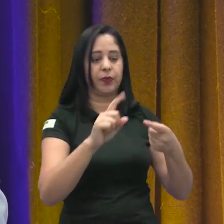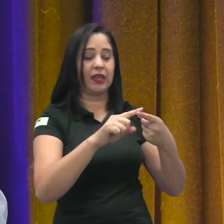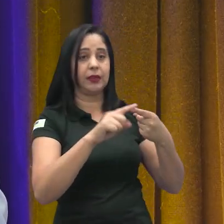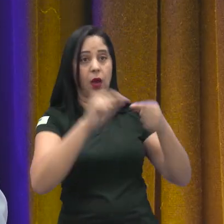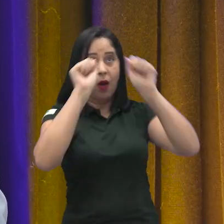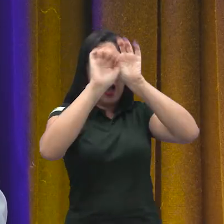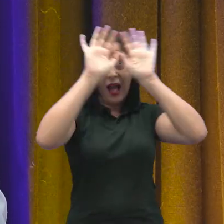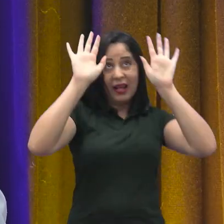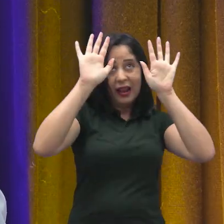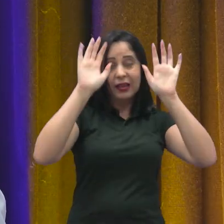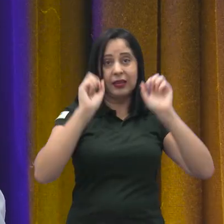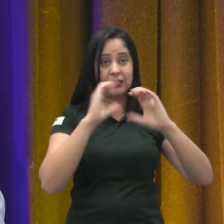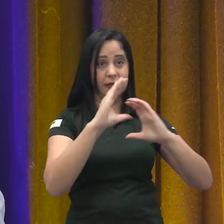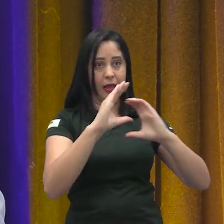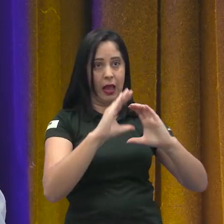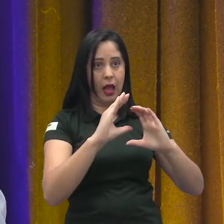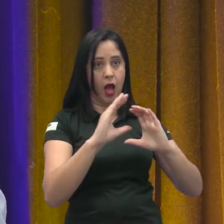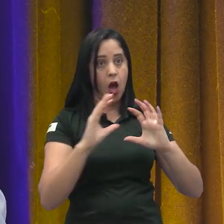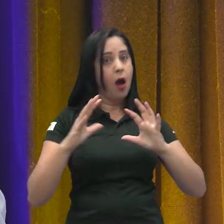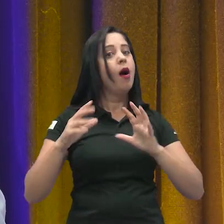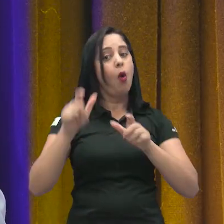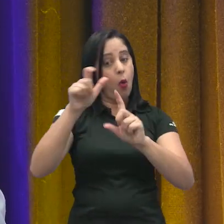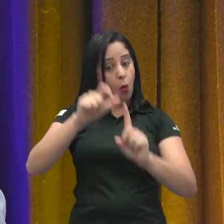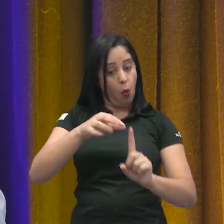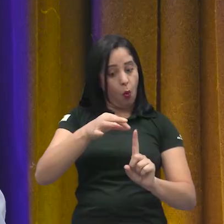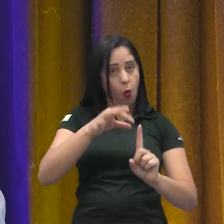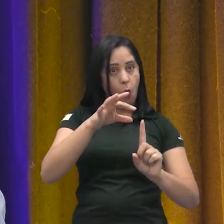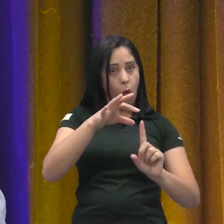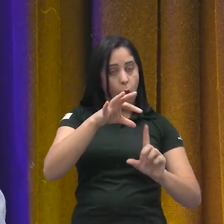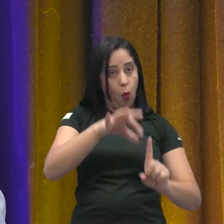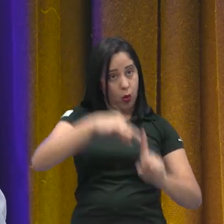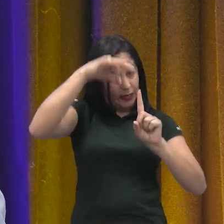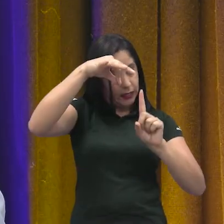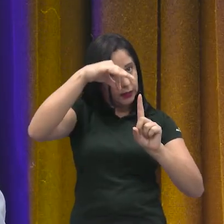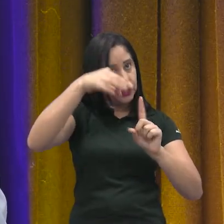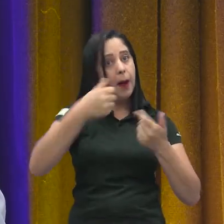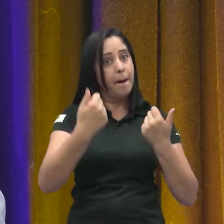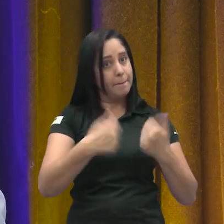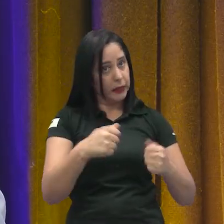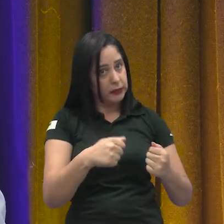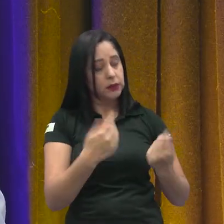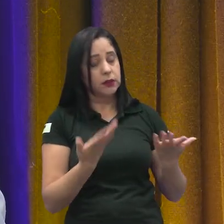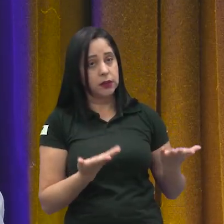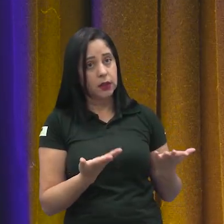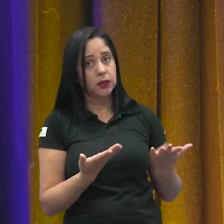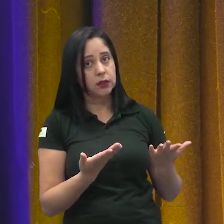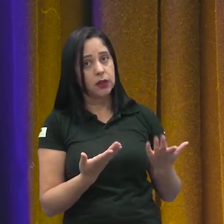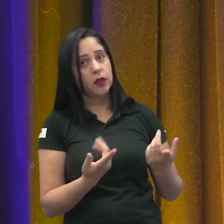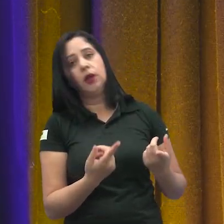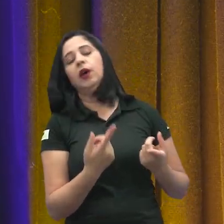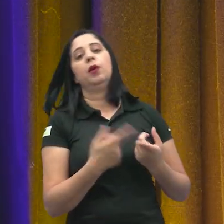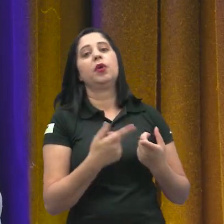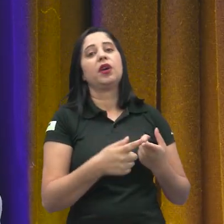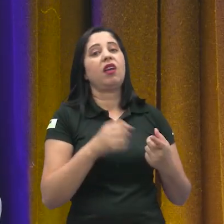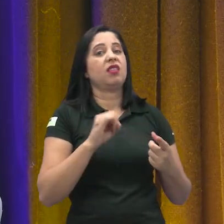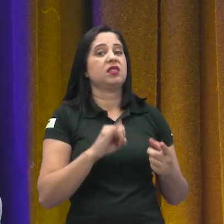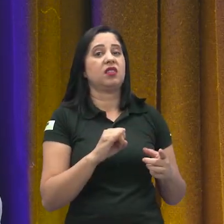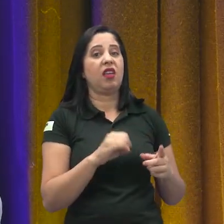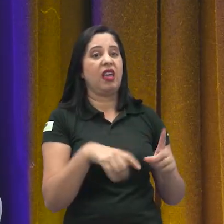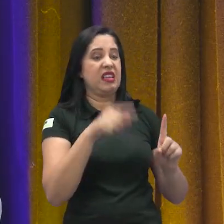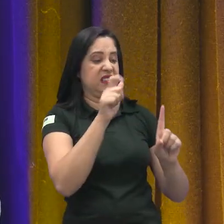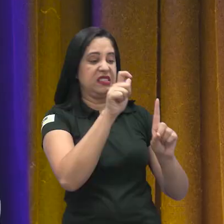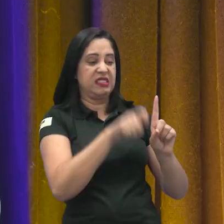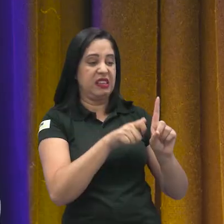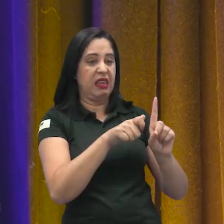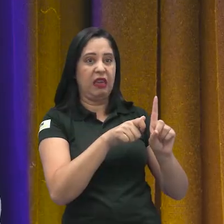clareza, basicamente, todo líder precisa ter para conseguir saber qual caminho trilhar dentro do seu negócio, porque senão é aquele velho ditado, né? Quem não